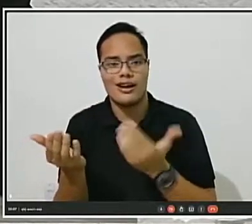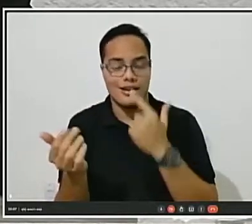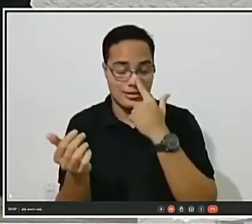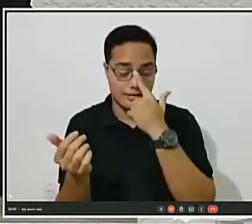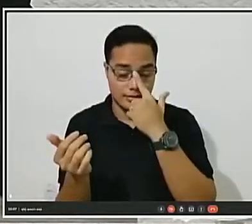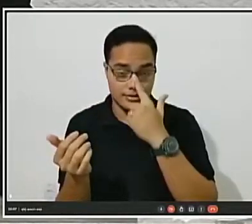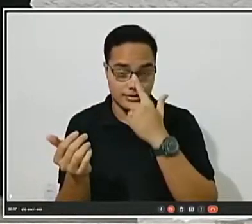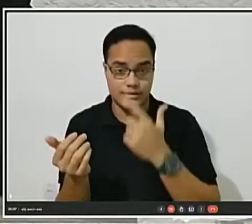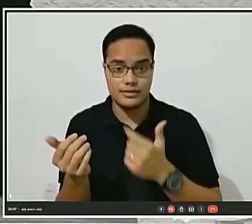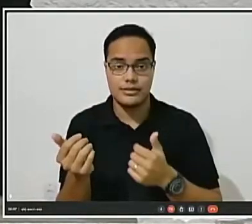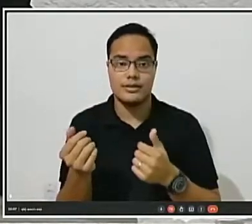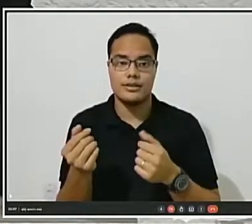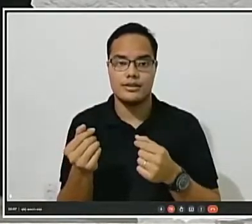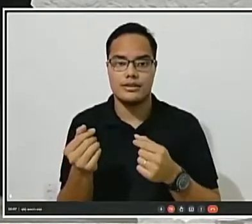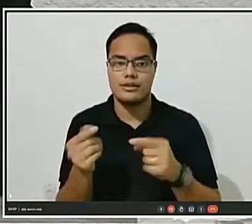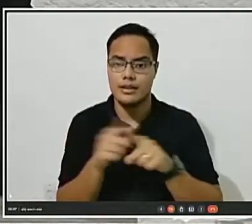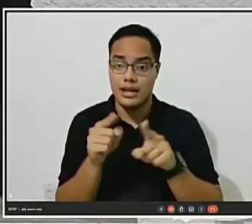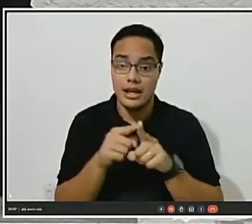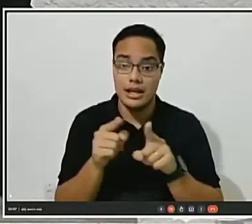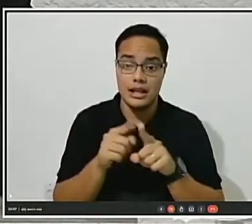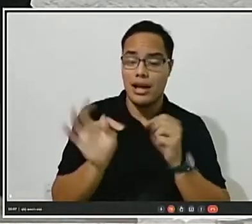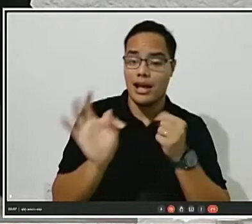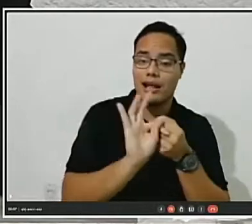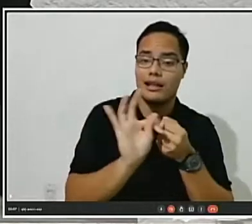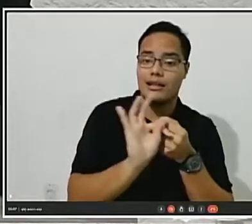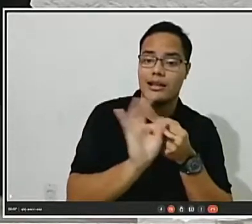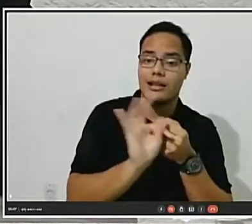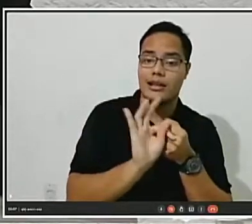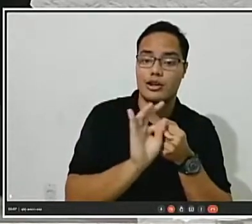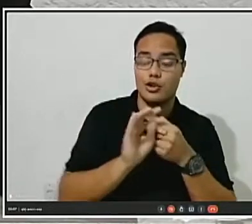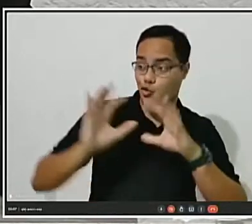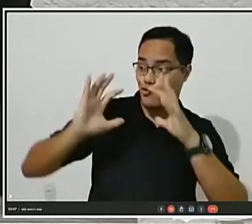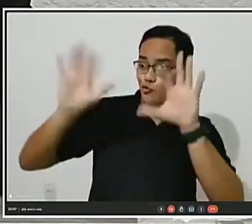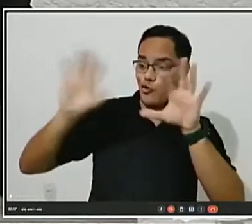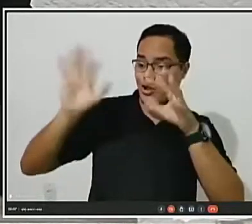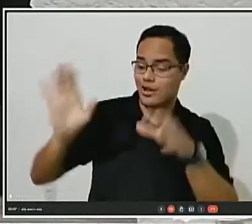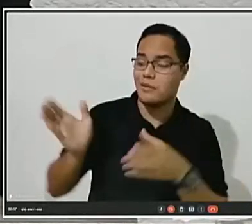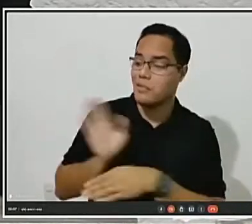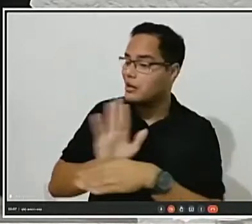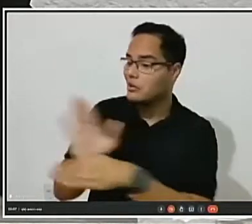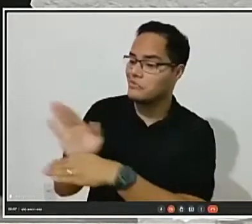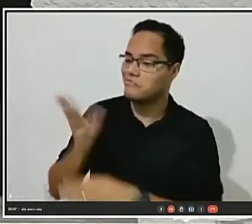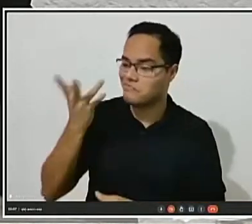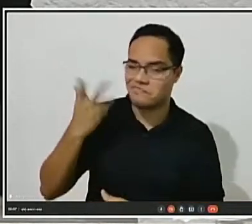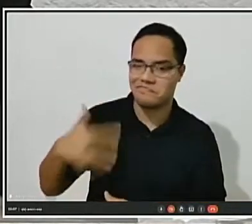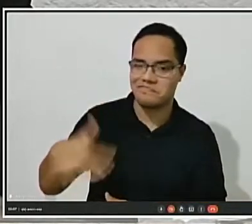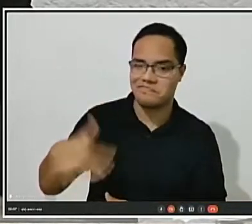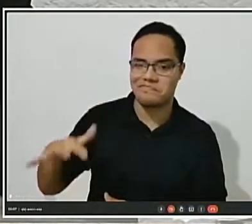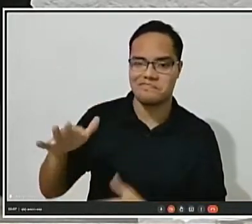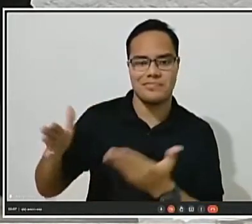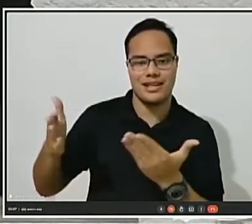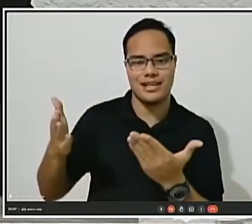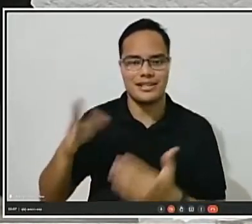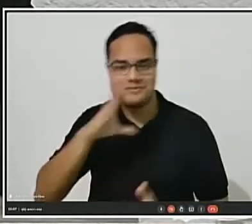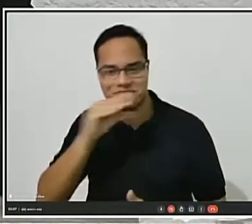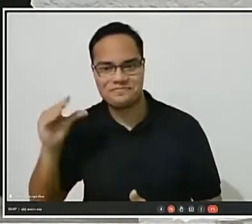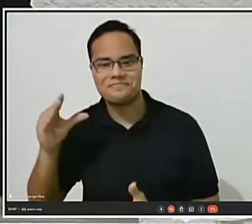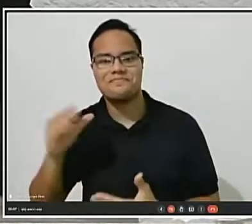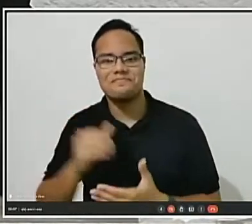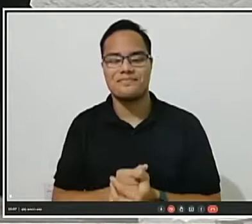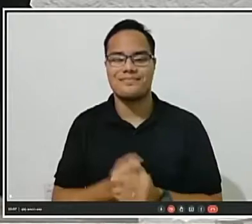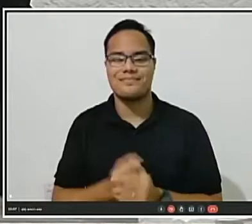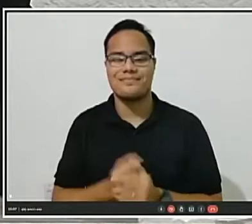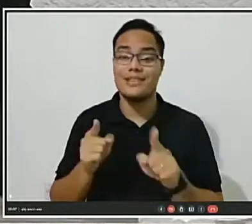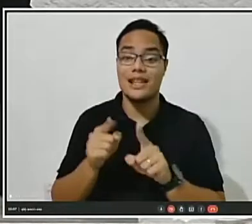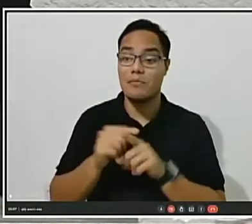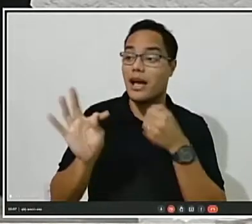também como técnico de voleibol para crianças e adolescentes de diferentes faixas etárias, assim como foi técnico da equipe